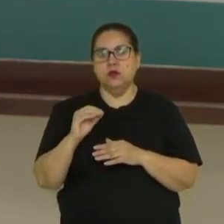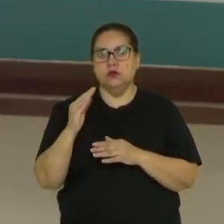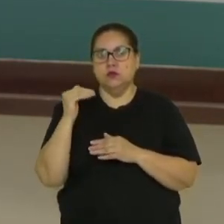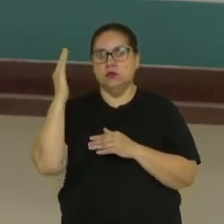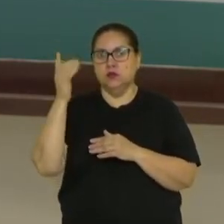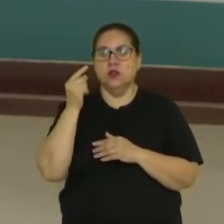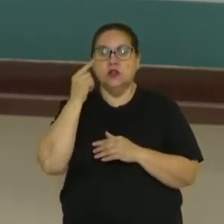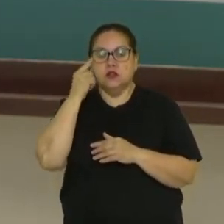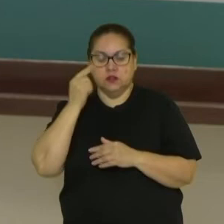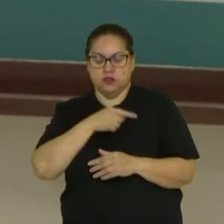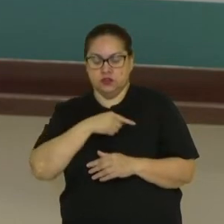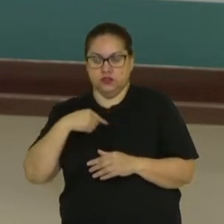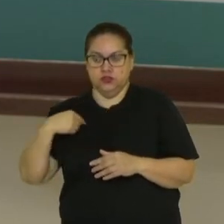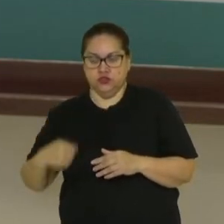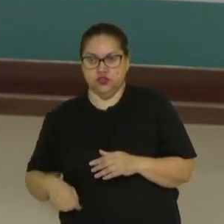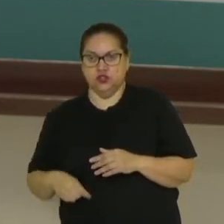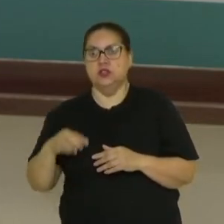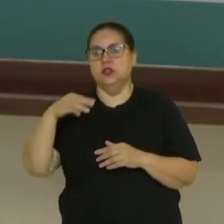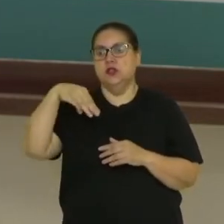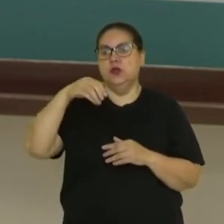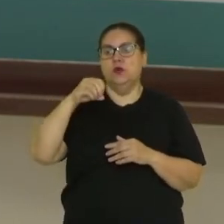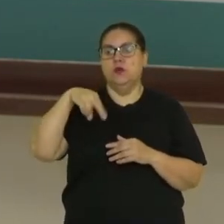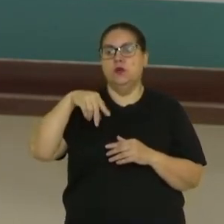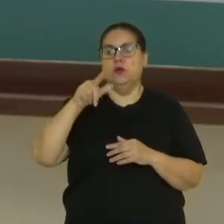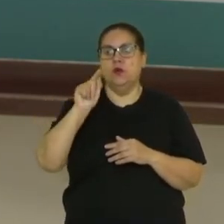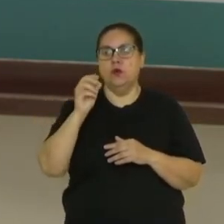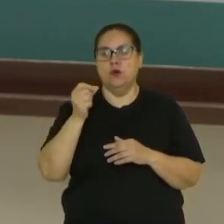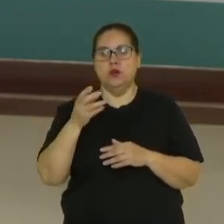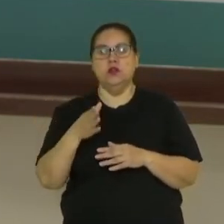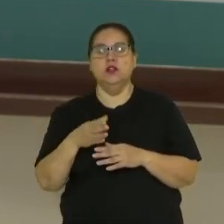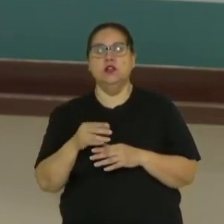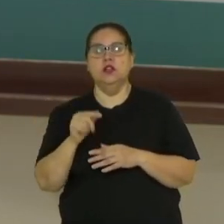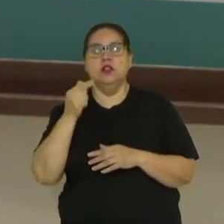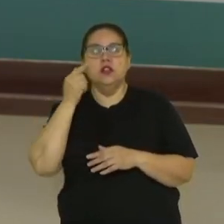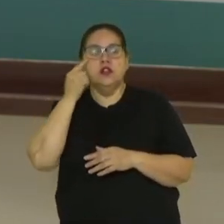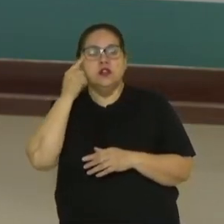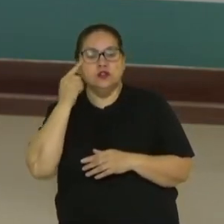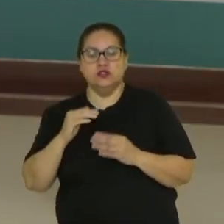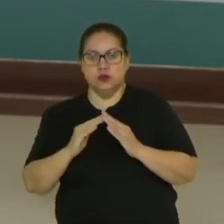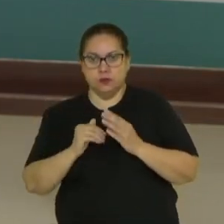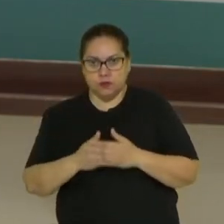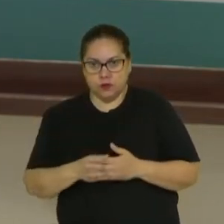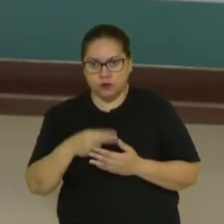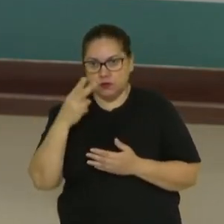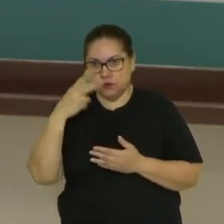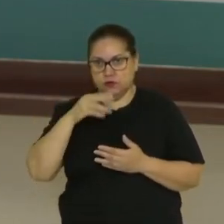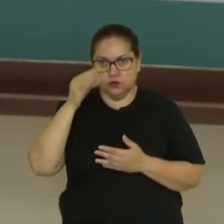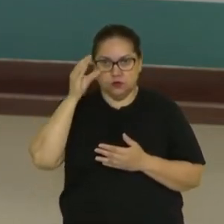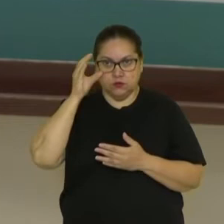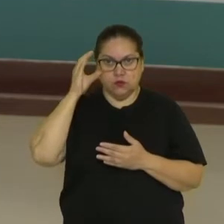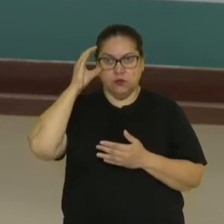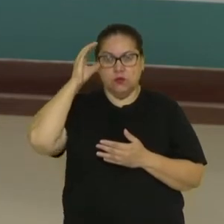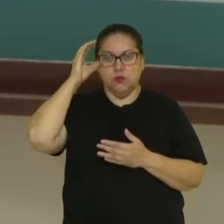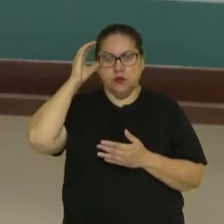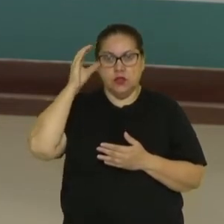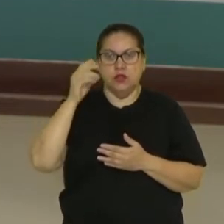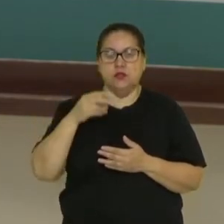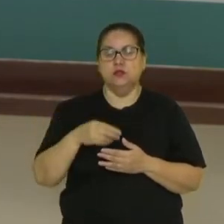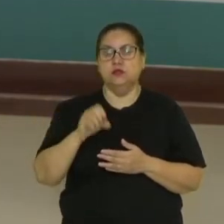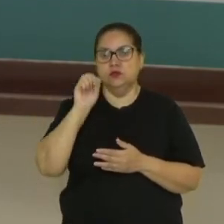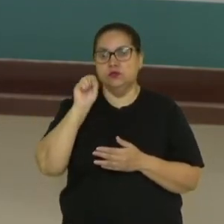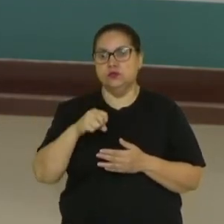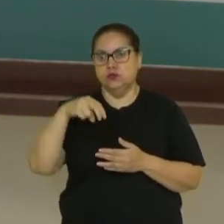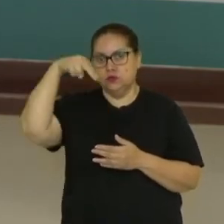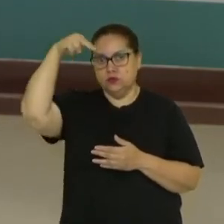então, olha só, a China, a Mongólia, o Japão e as duas Coreias, que na verdade, né, é uma Coreia só, porque tecnicamente elas estão em guerra